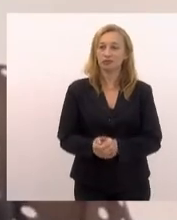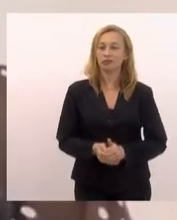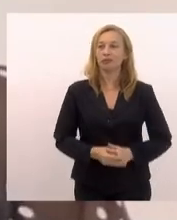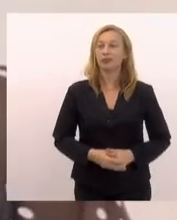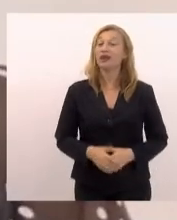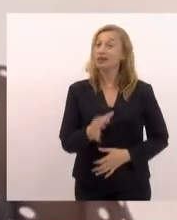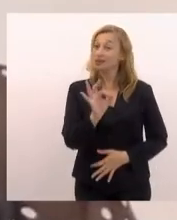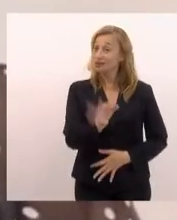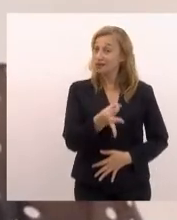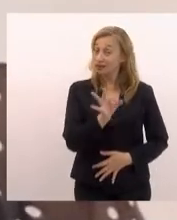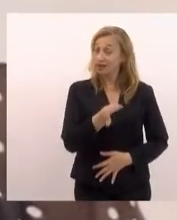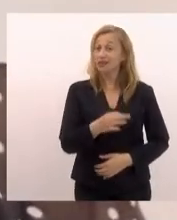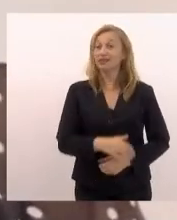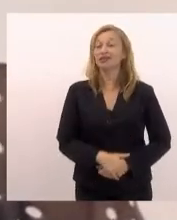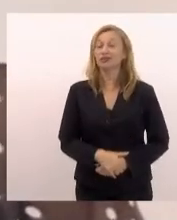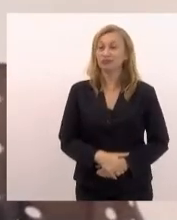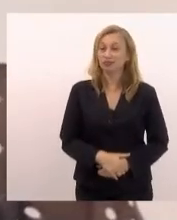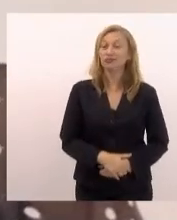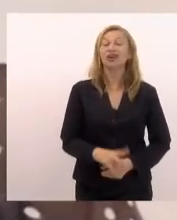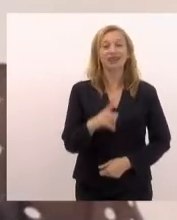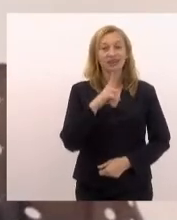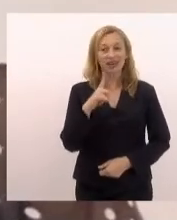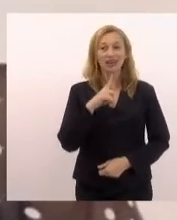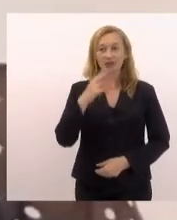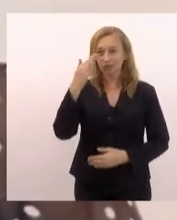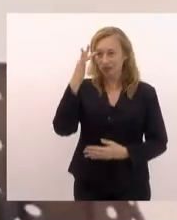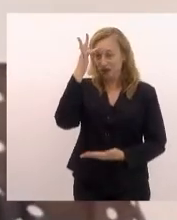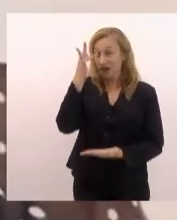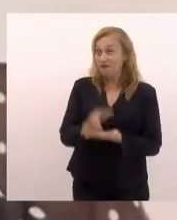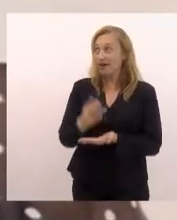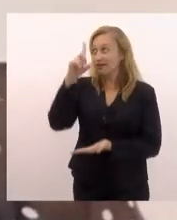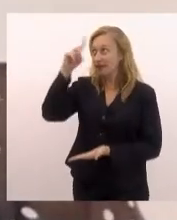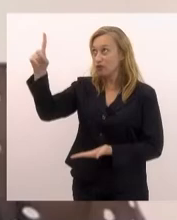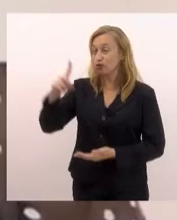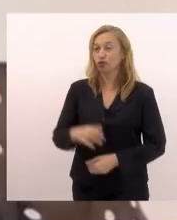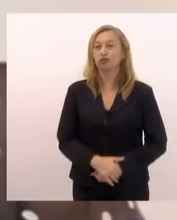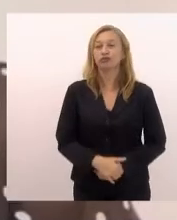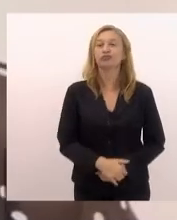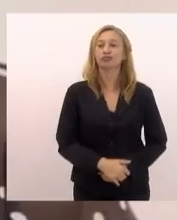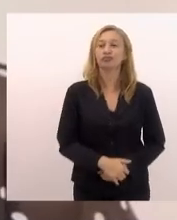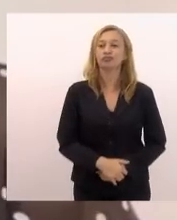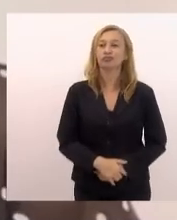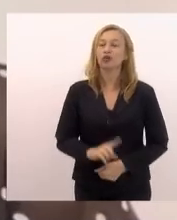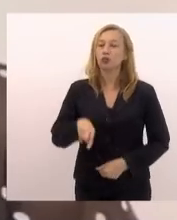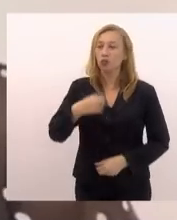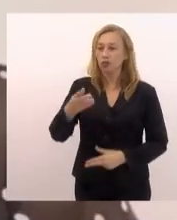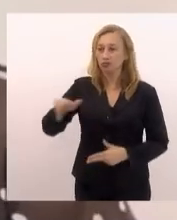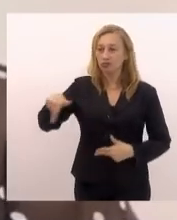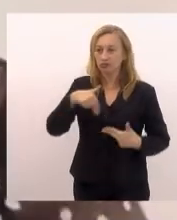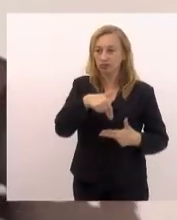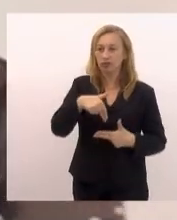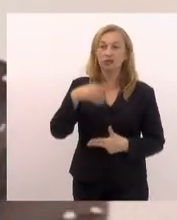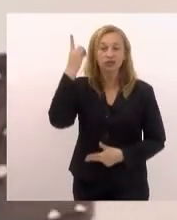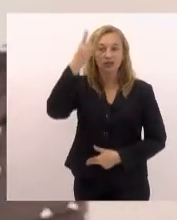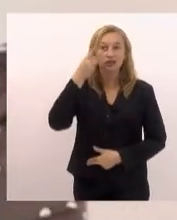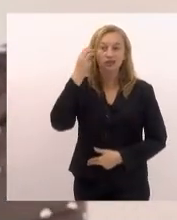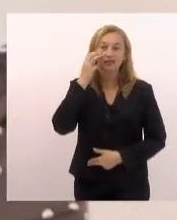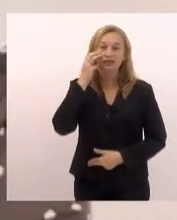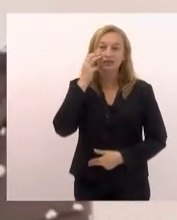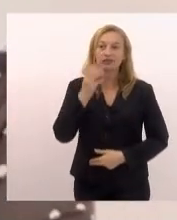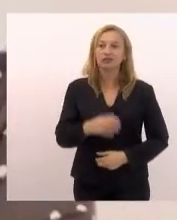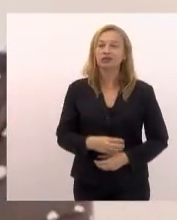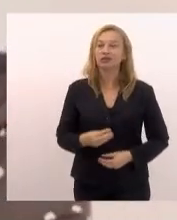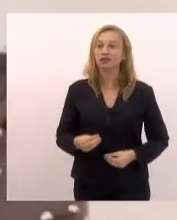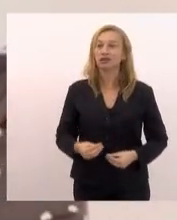Com certeza teremos, com fé em Deus. Próximo orador inscrito seria o deputado Valdeir Carneiro, que